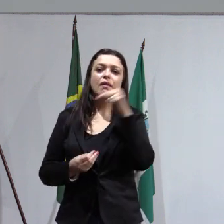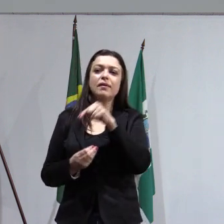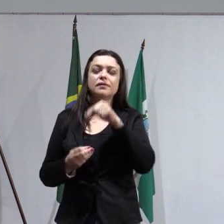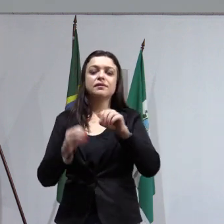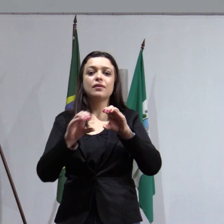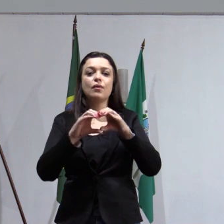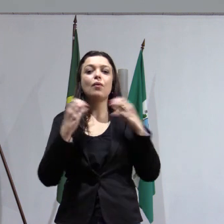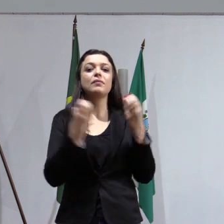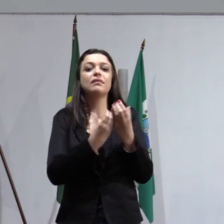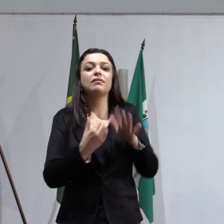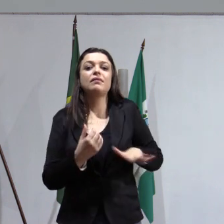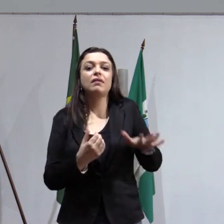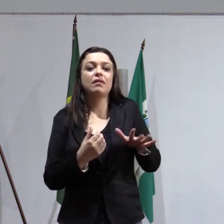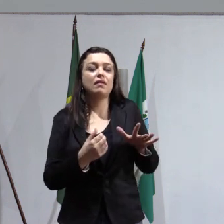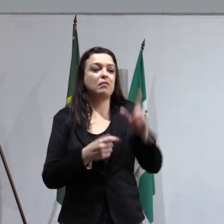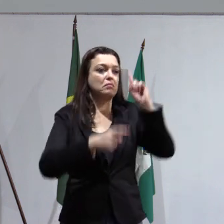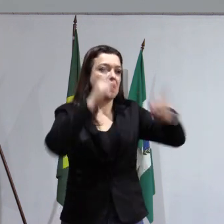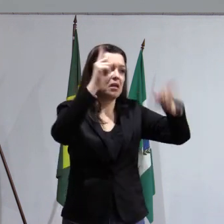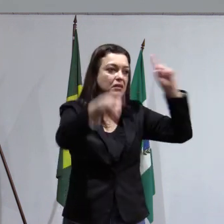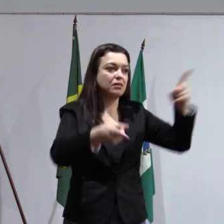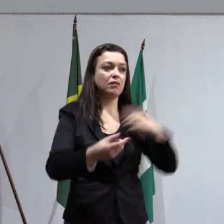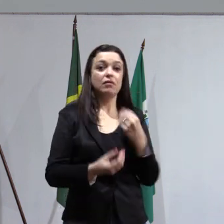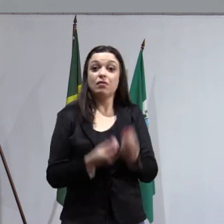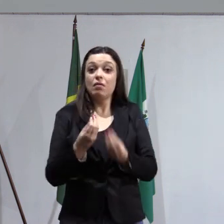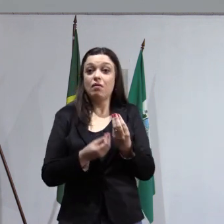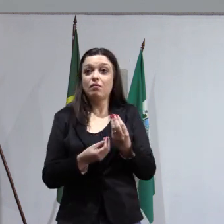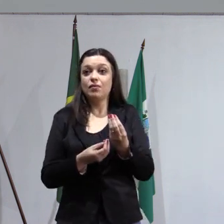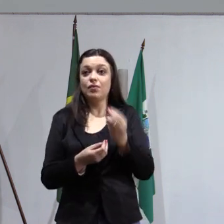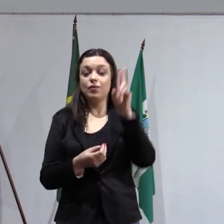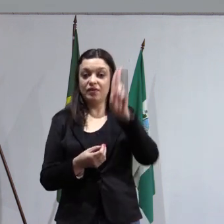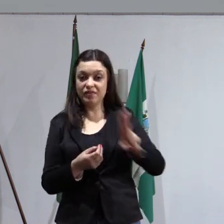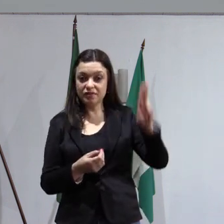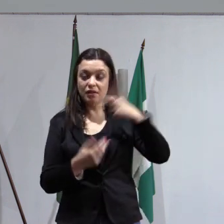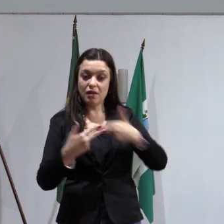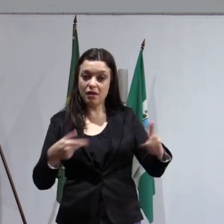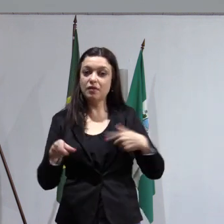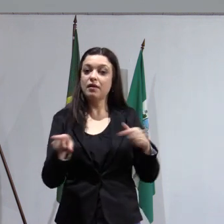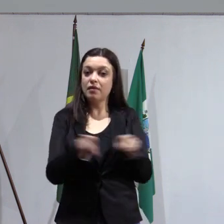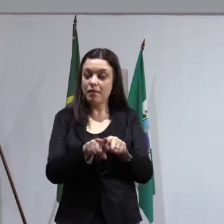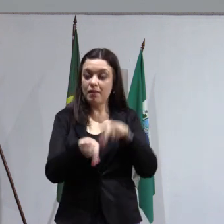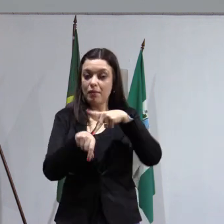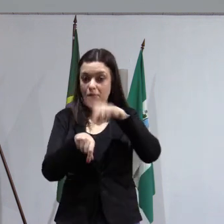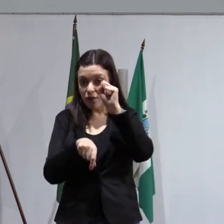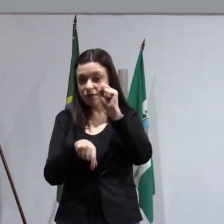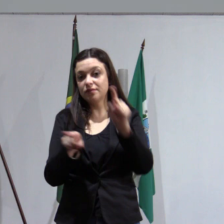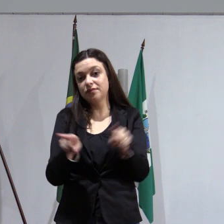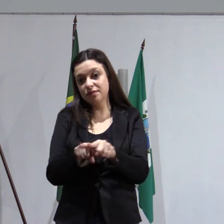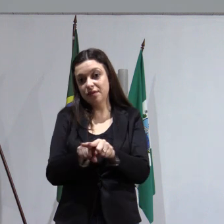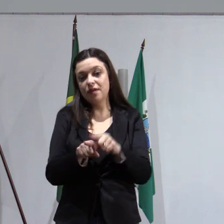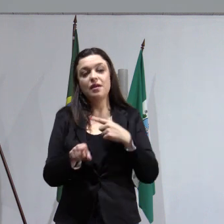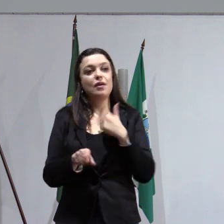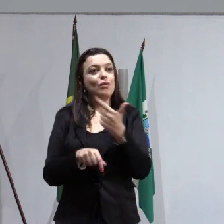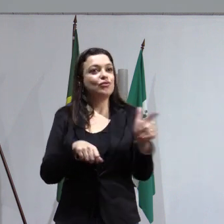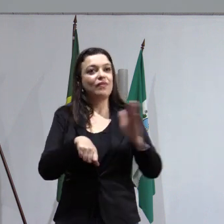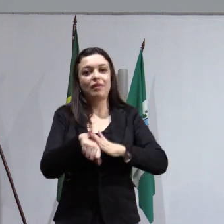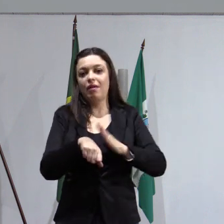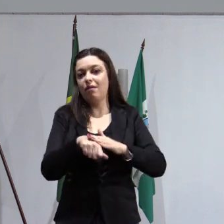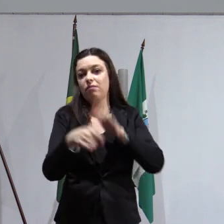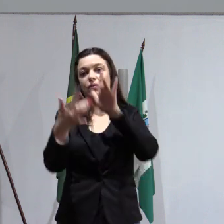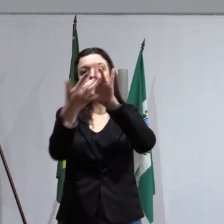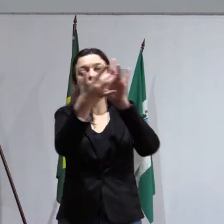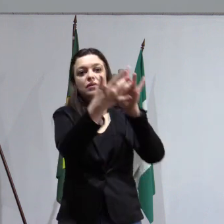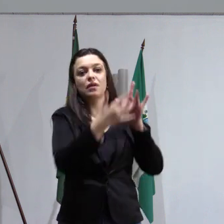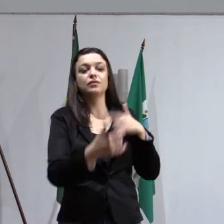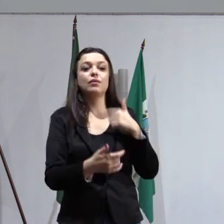ficaria a autonomia da universidade, também afeta a pós-graduação. Então, assim, eu não tive tempo de conversar com os outros